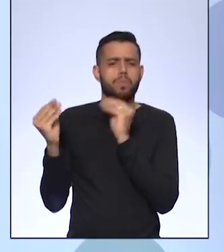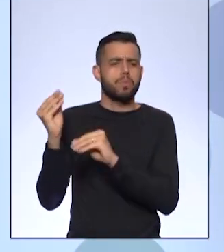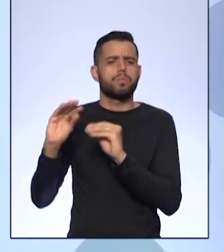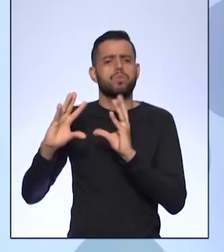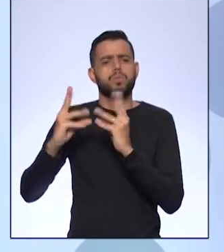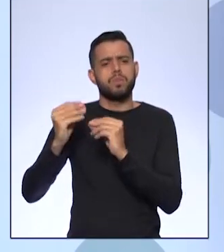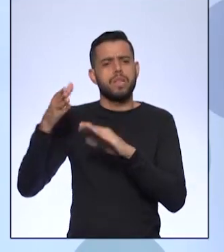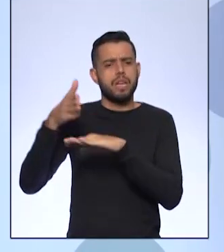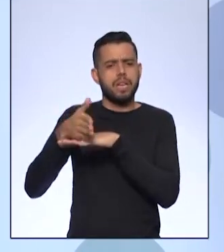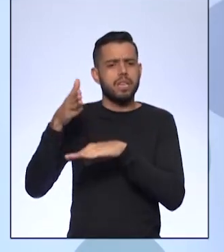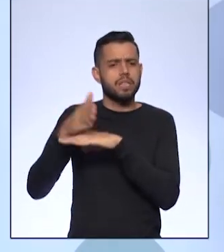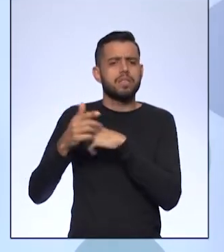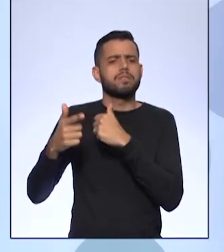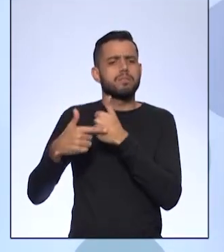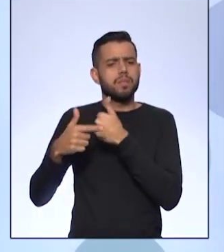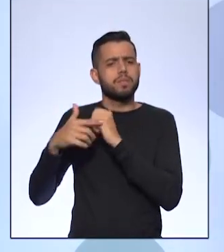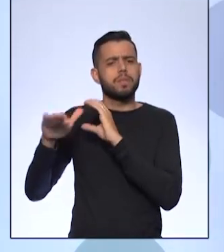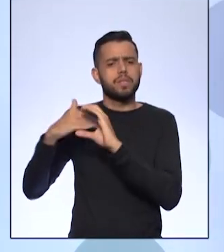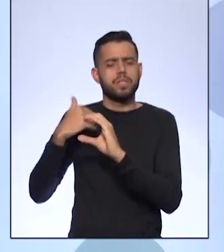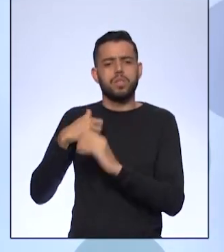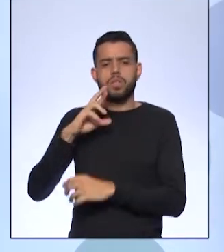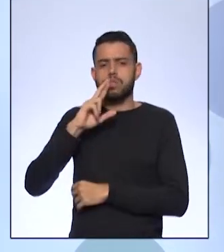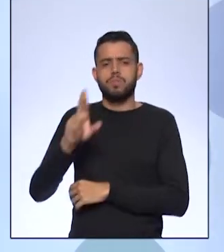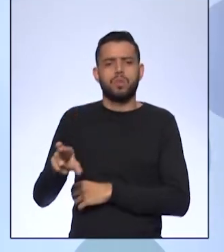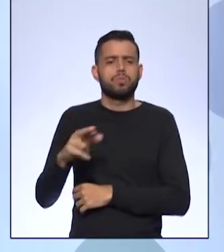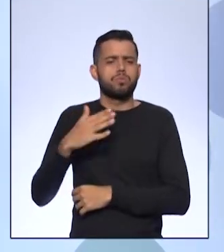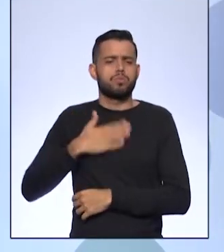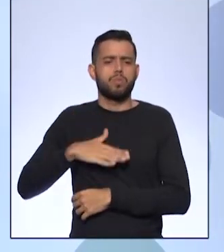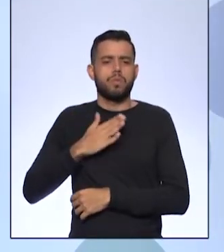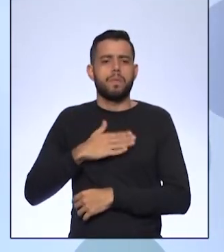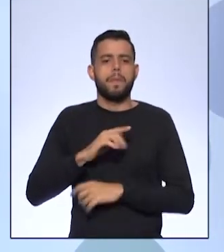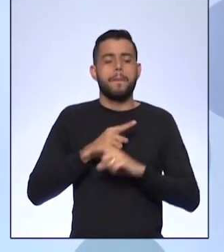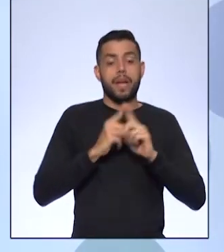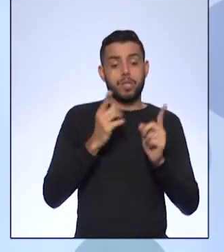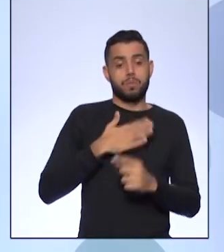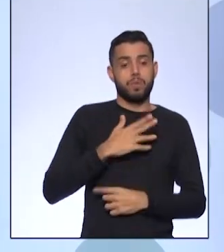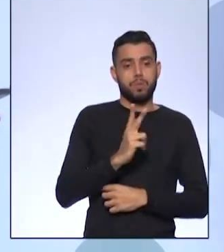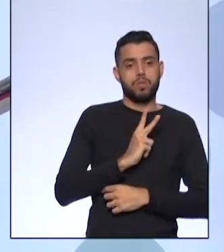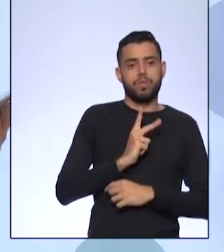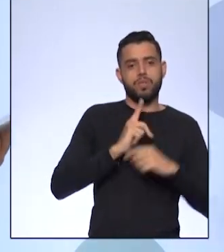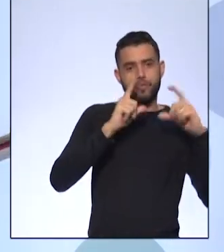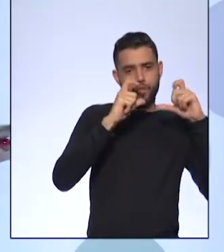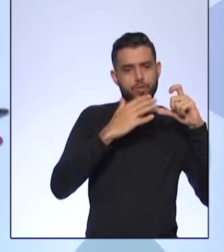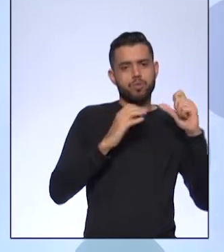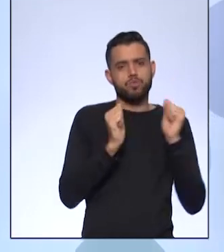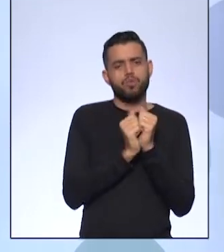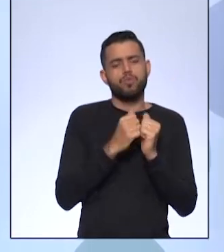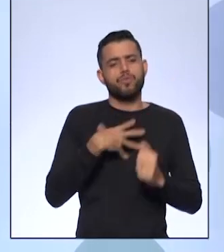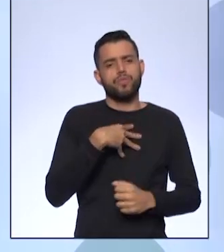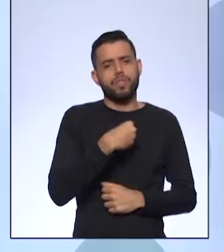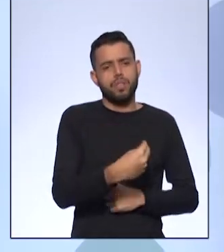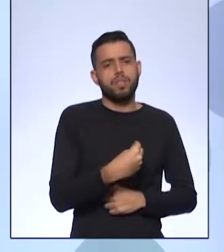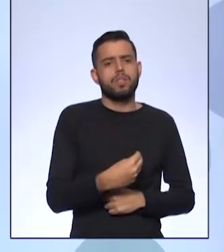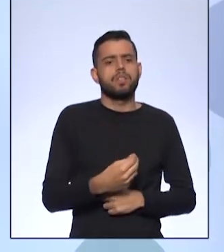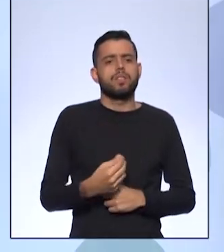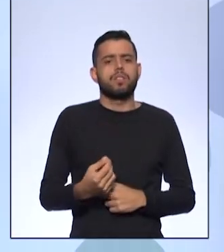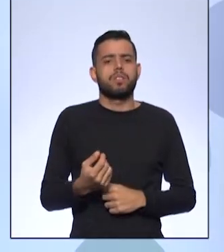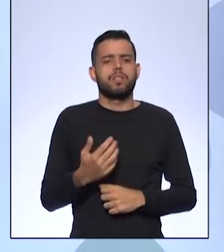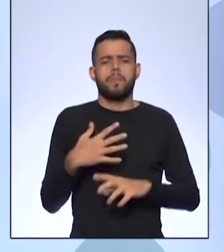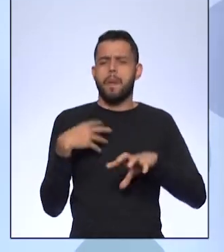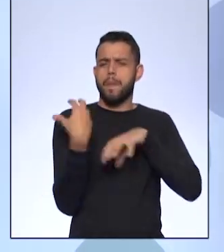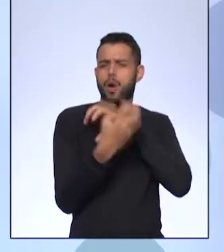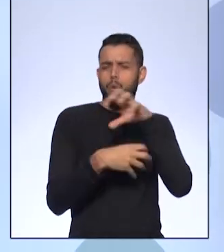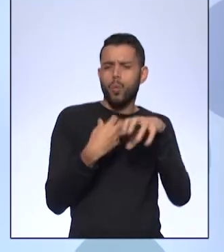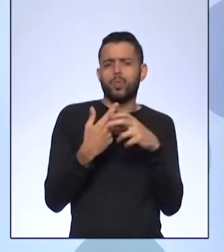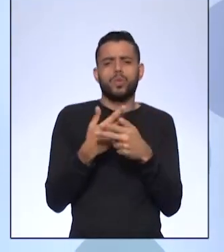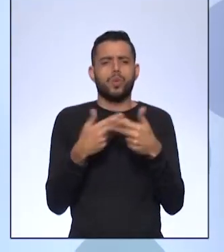entra, todo mundo adiciona, às vezes manda mensagem, eu respondo numa boa. Mas o meu pessoal, onde tem as minhas fotos lá com os meus filhos, com as minhas bagunças,